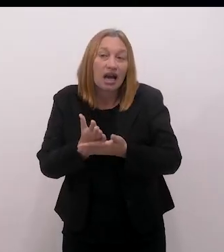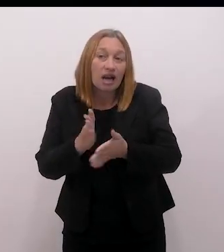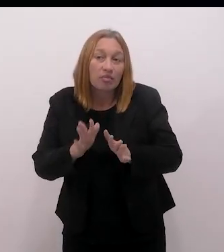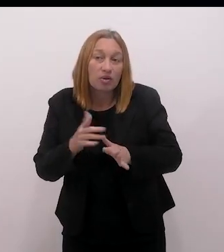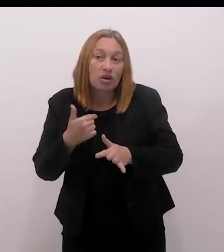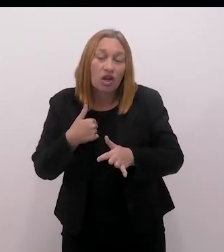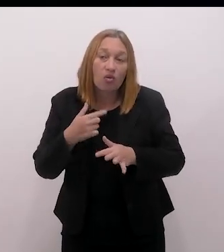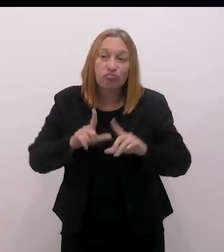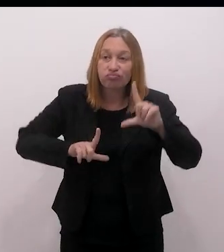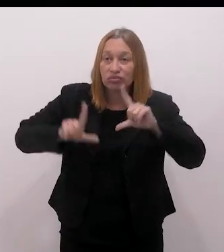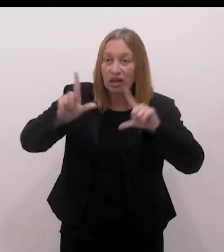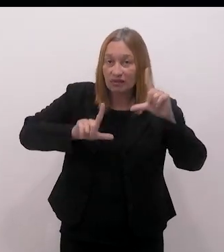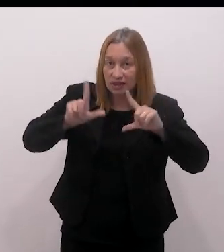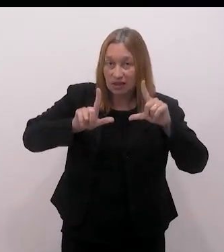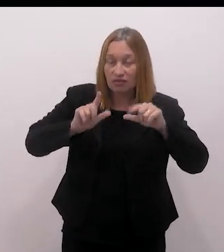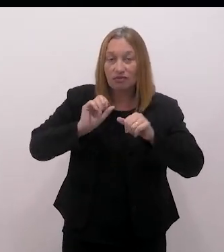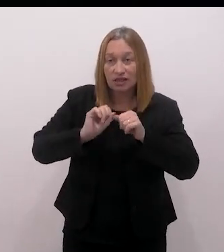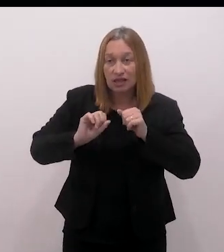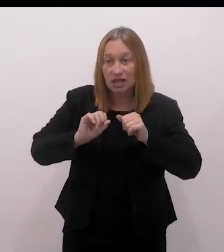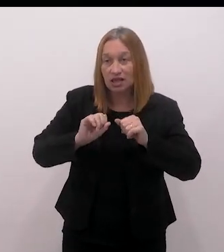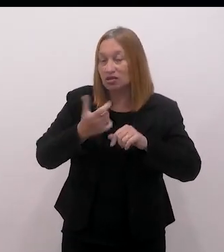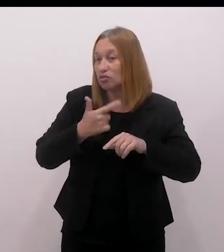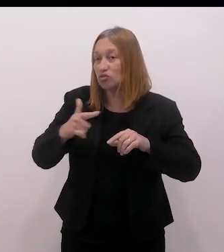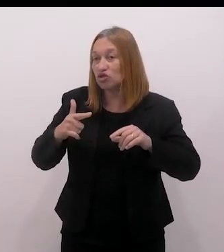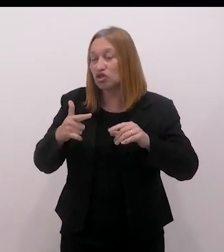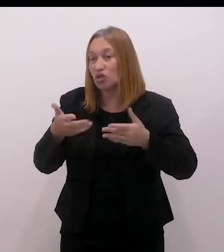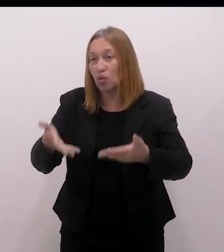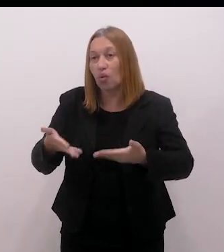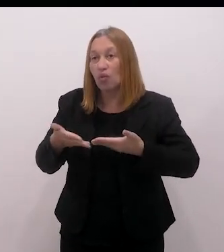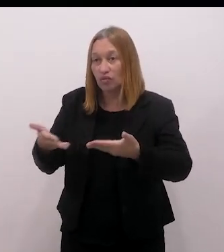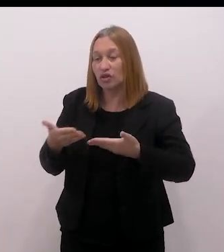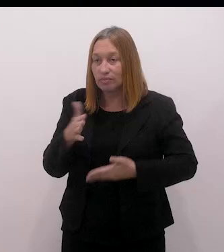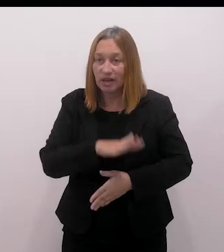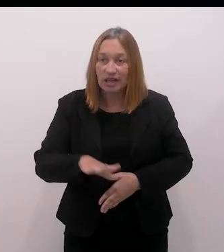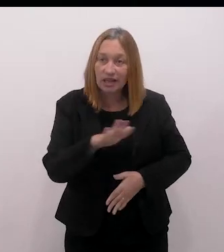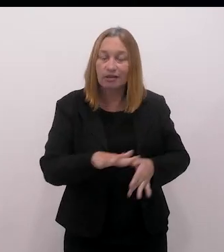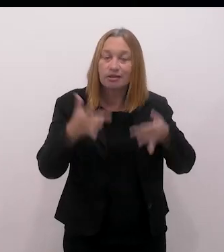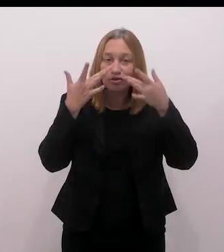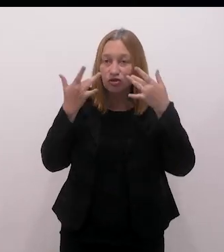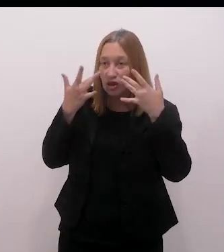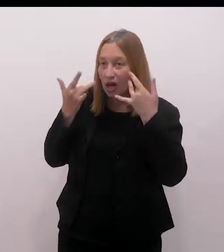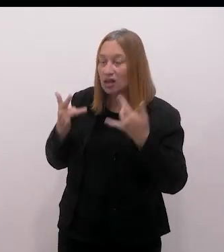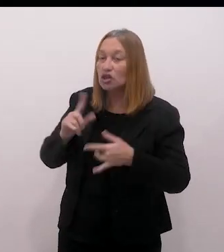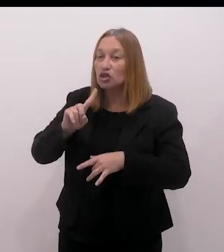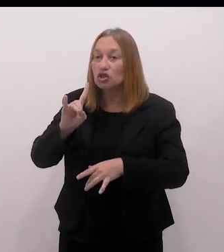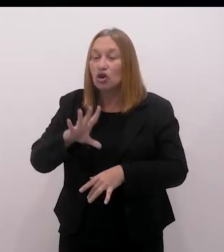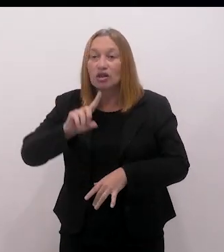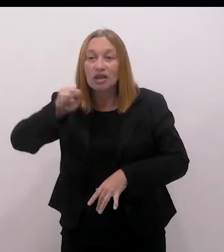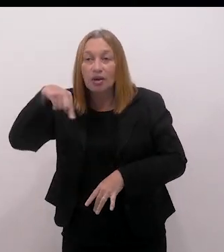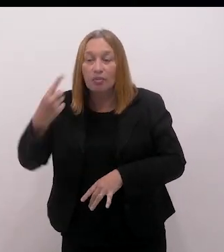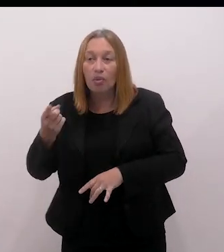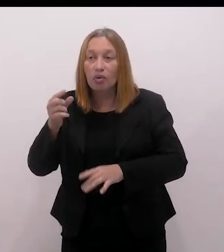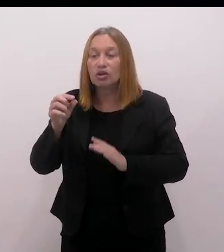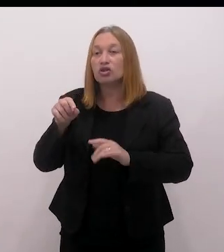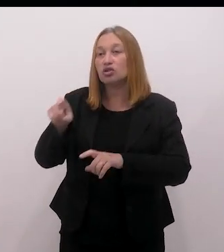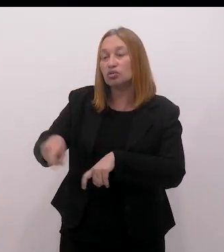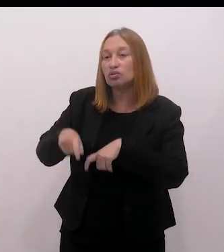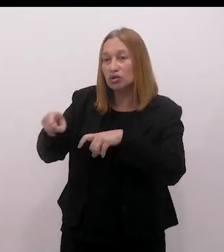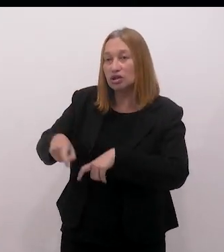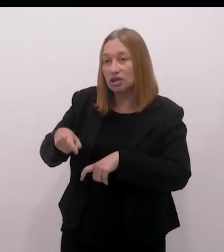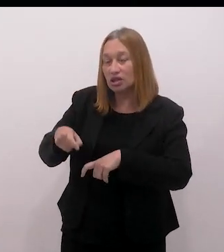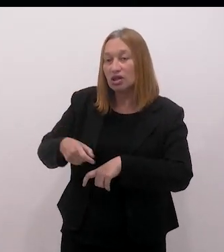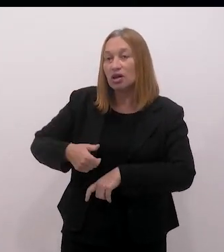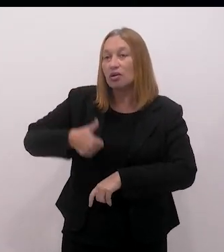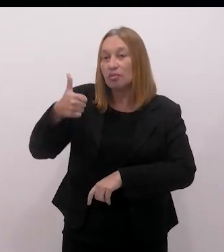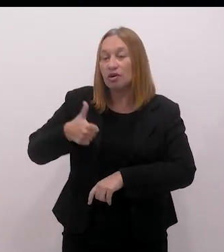eu fui fazendo televisão, né? Não tinha convites para criança fazer teatro. Sim. Só depois do sítio é que eu recebi o primeiro convite